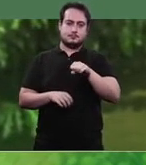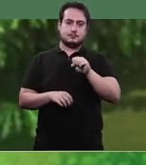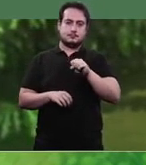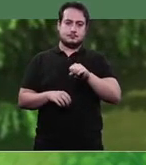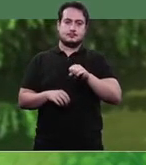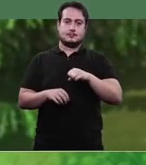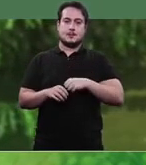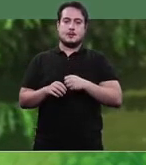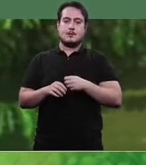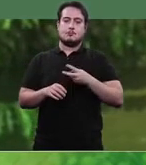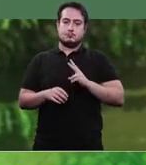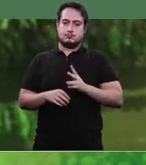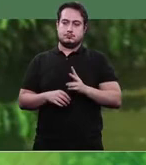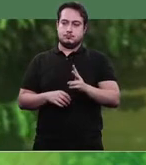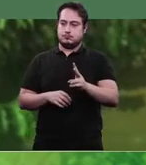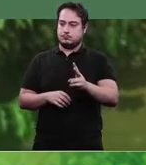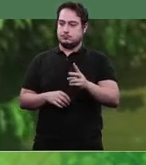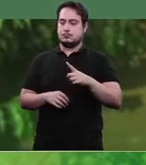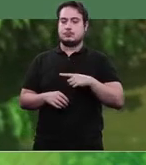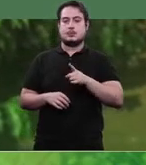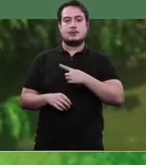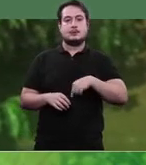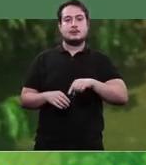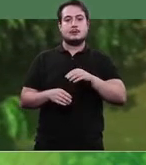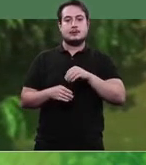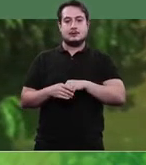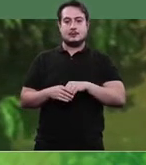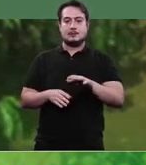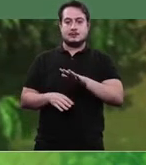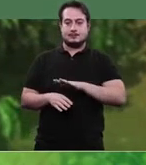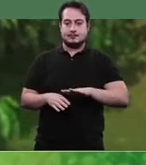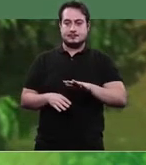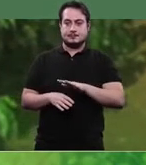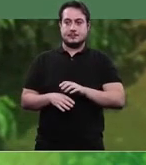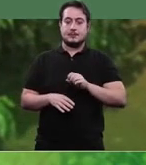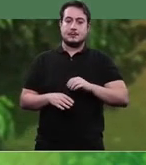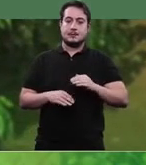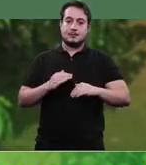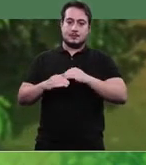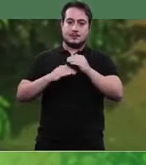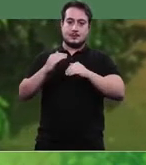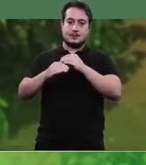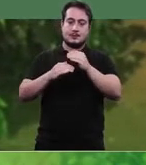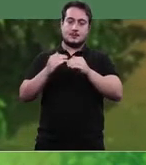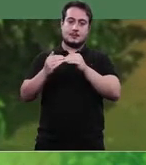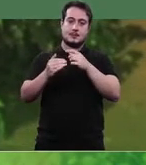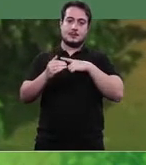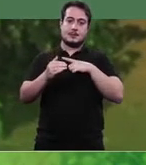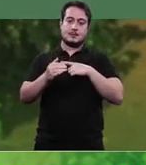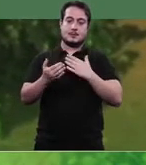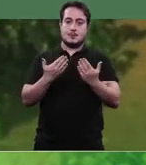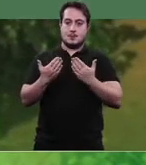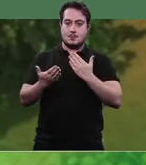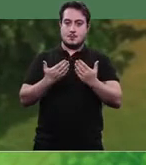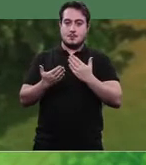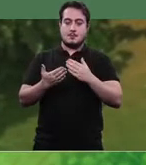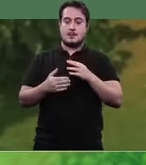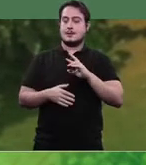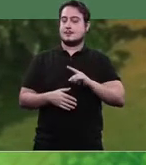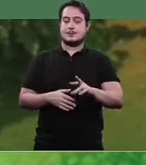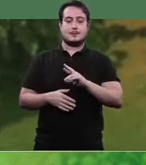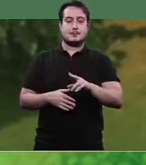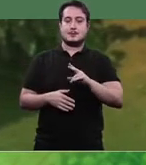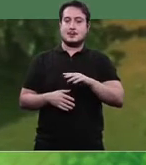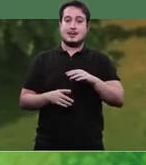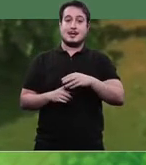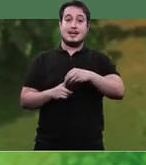com alguma continuidade e presença no mercado-alvo e crescemos bastante acima dos concorrentes, mas não somos líderes